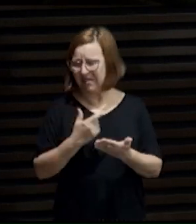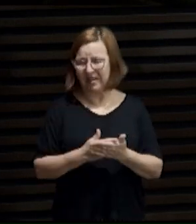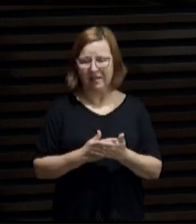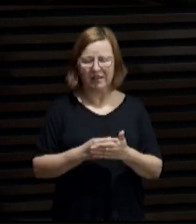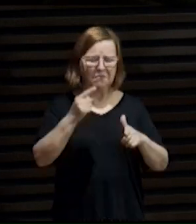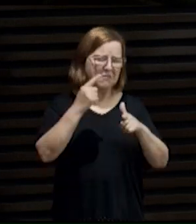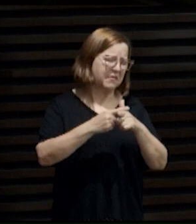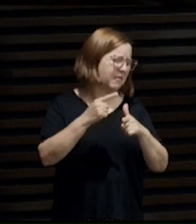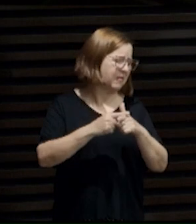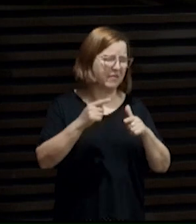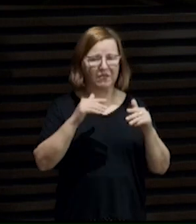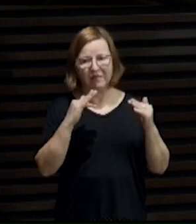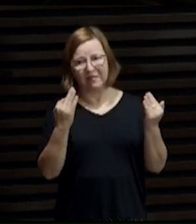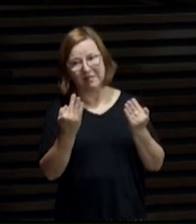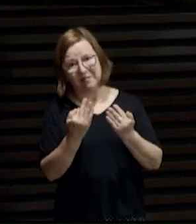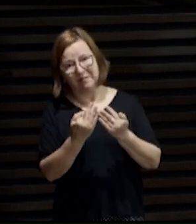Problemas na família,